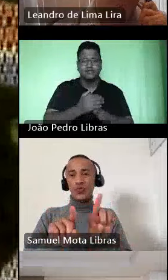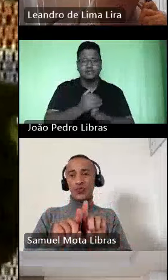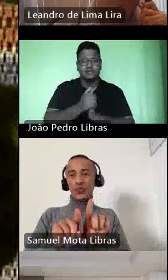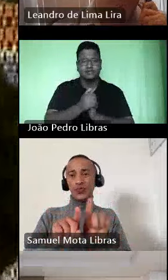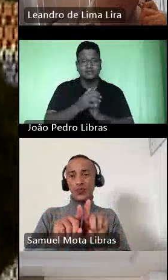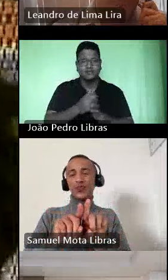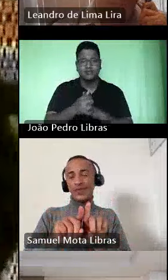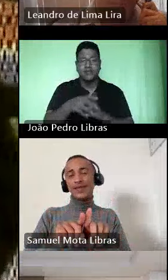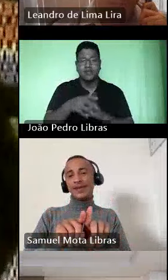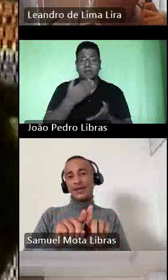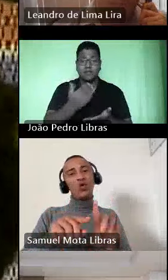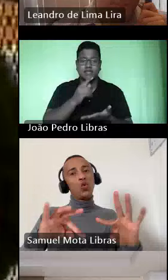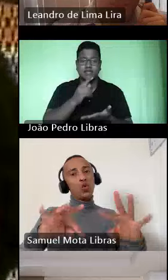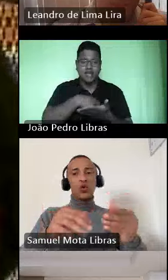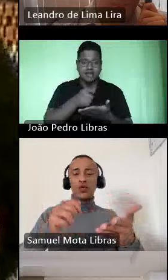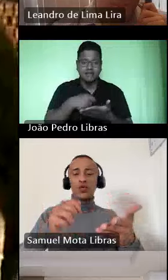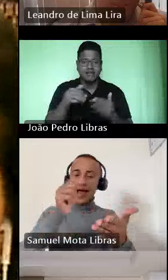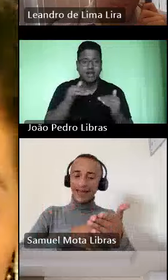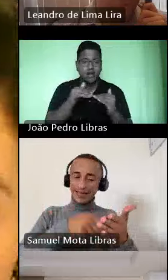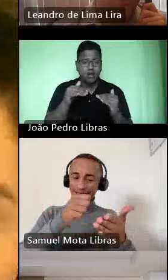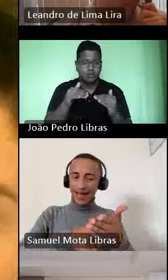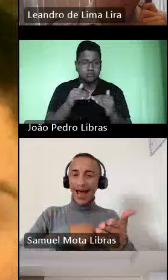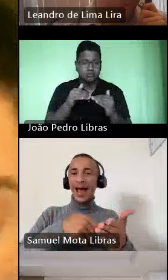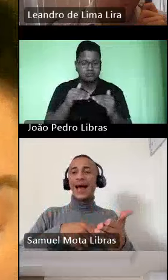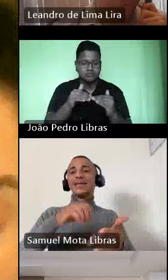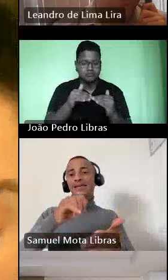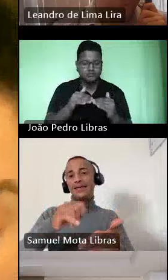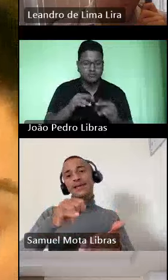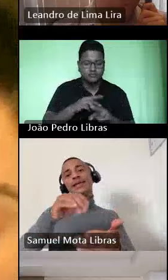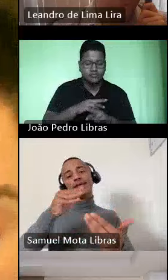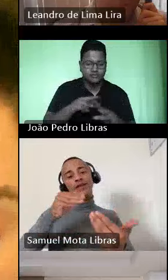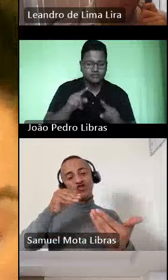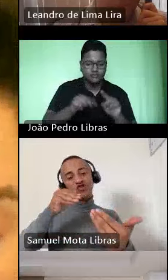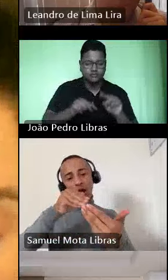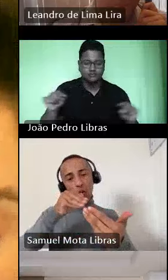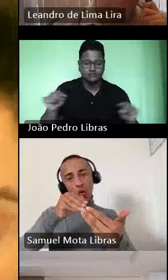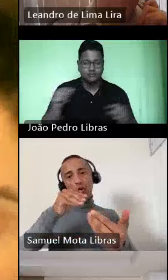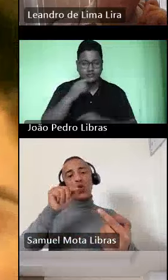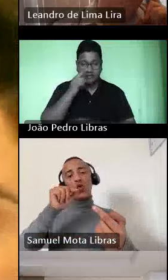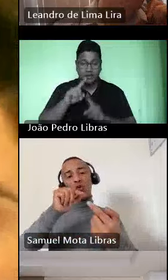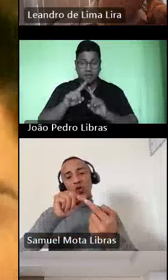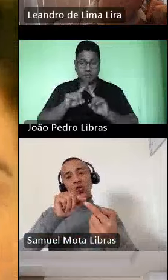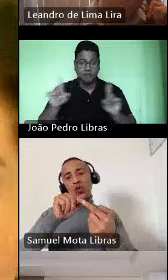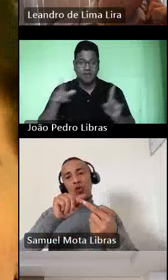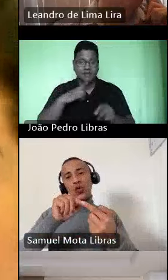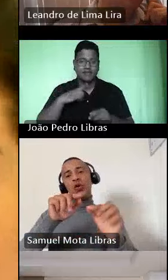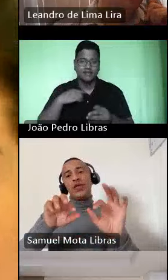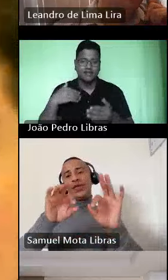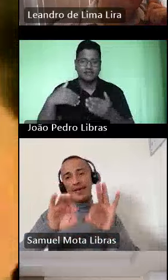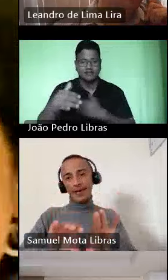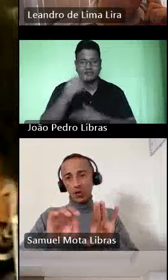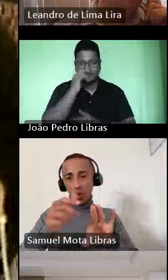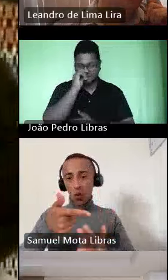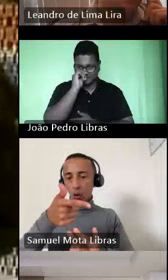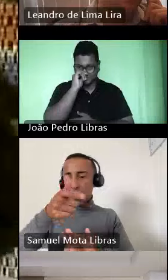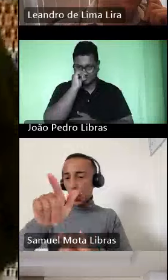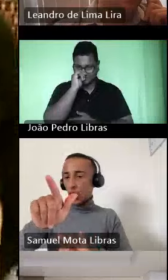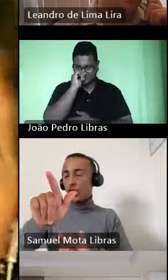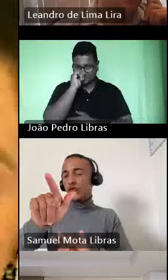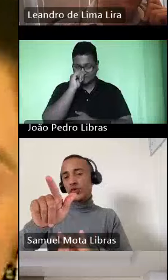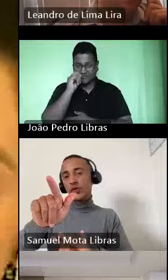assinar concordar dar o seu de acordo ali com o que foi discutido mas tem tem um outro passo que é a definição desses